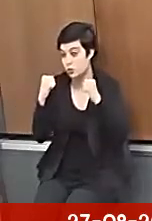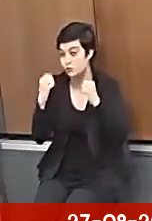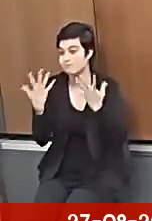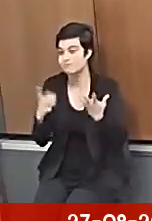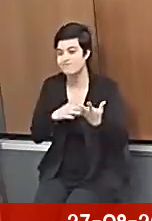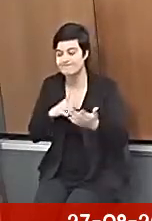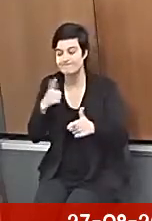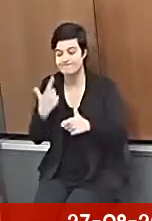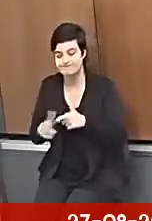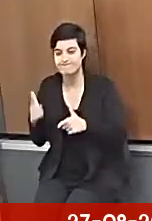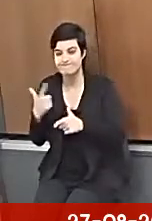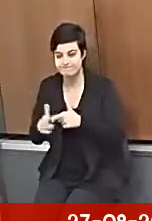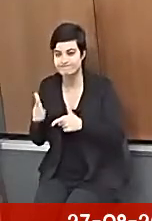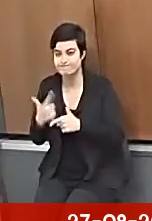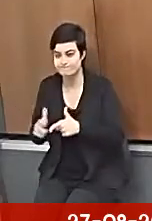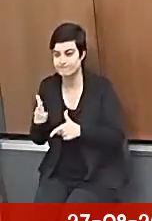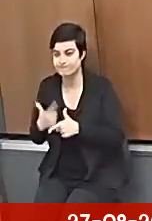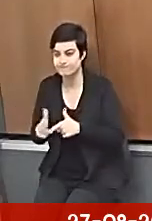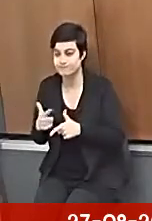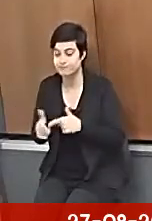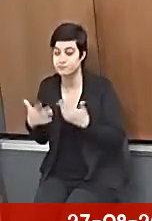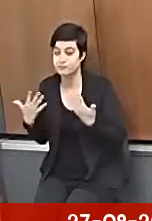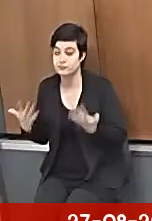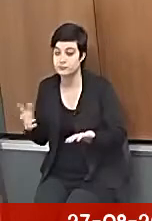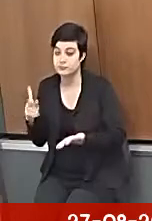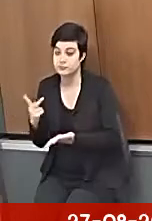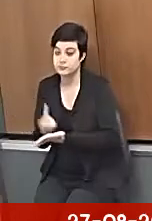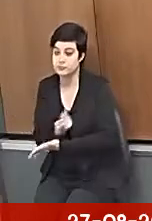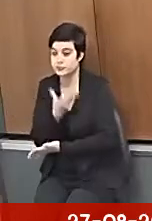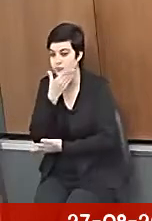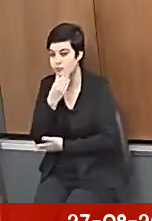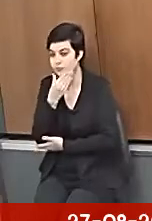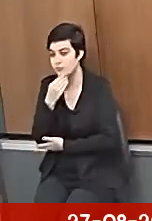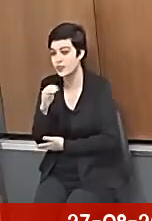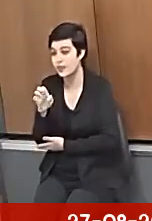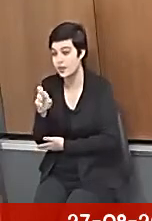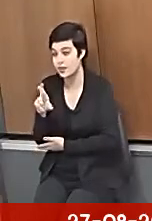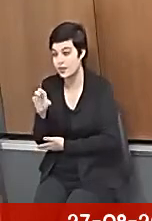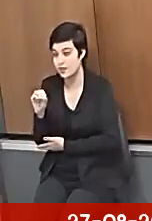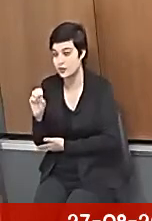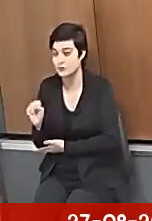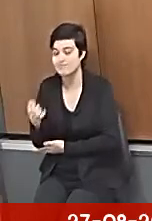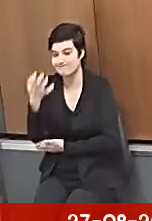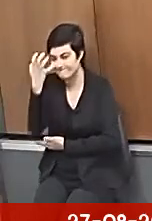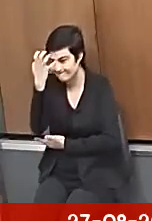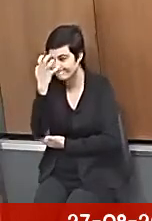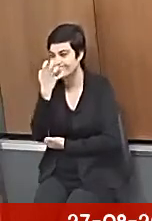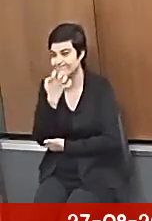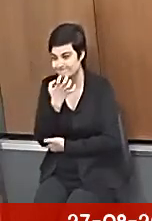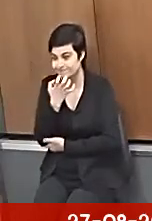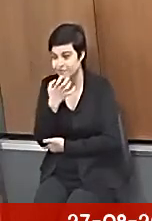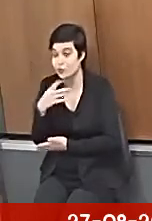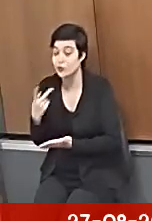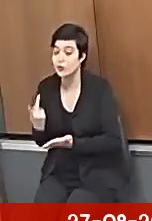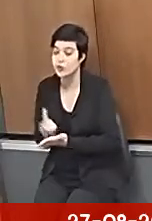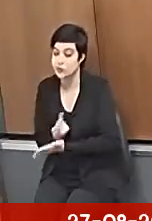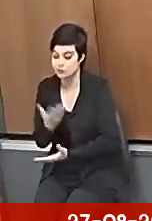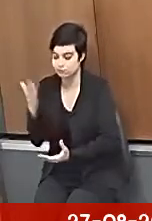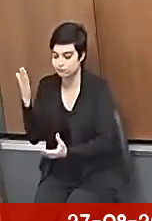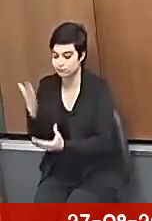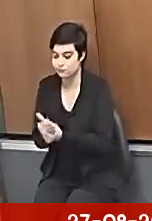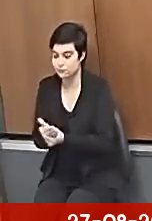e eu volto a dizer é o caso do elano foi um caso muito sério que inexplicávelmente foi arquivado eu estive aqui